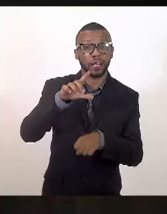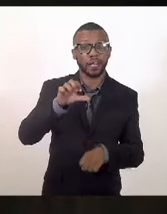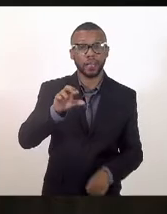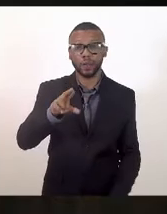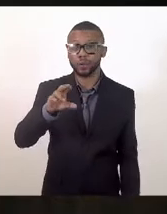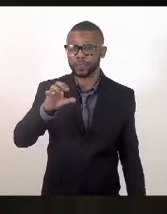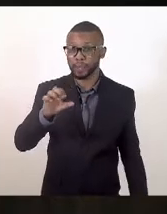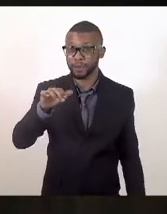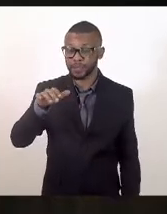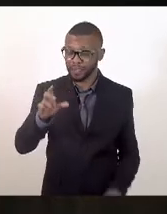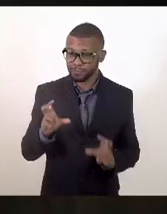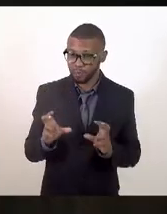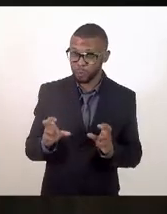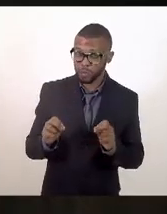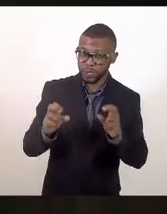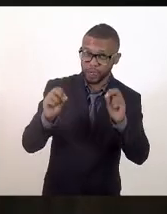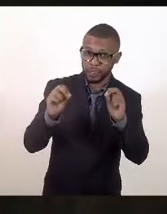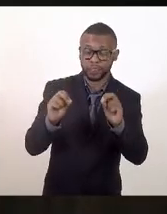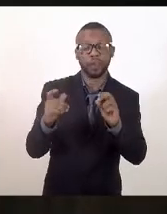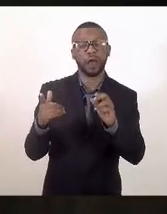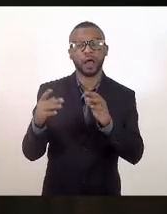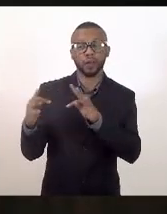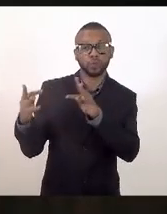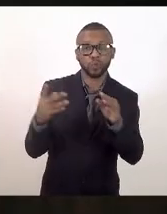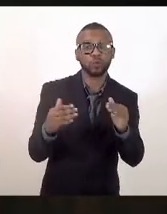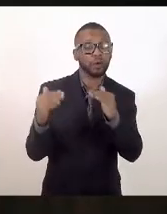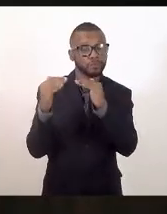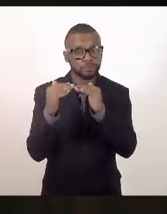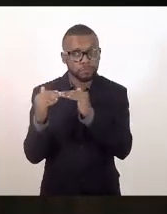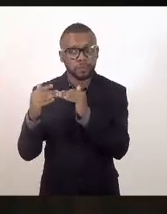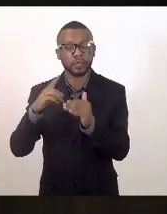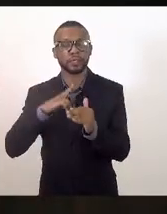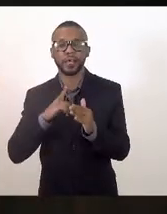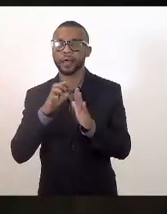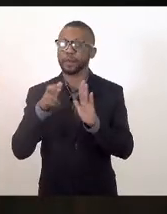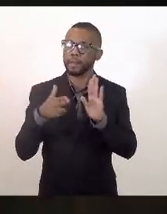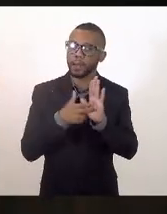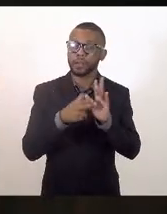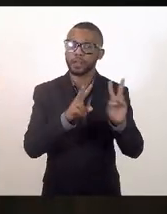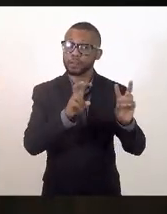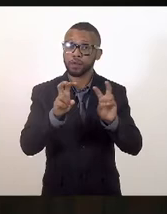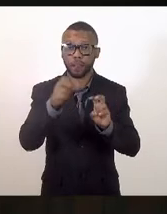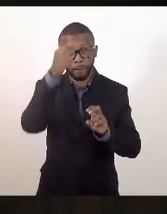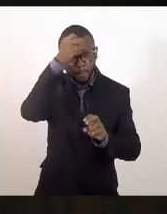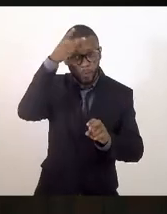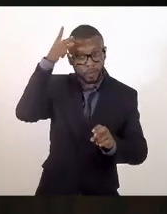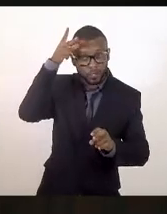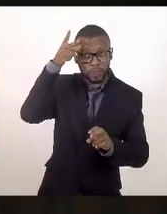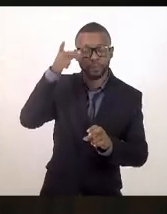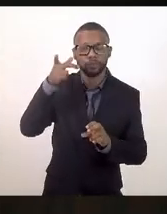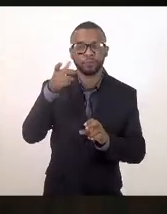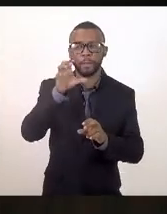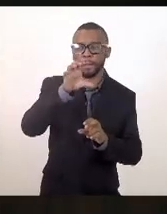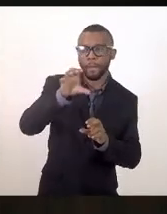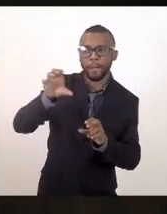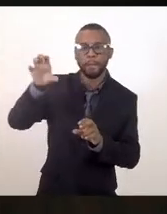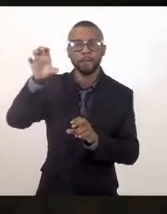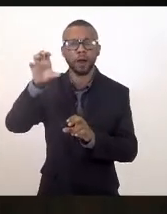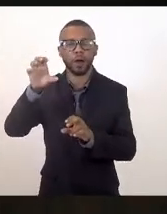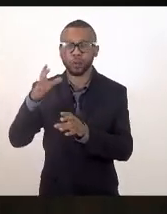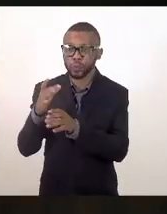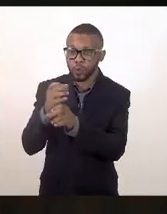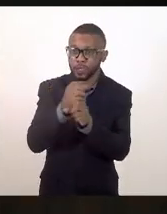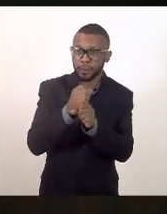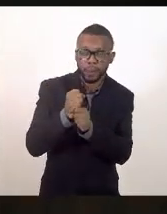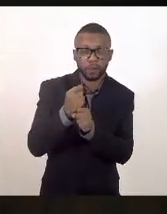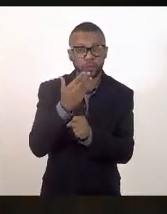pela constitucionalidade. Saúde favorável com emendas. De assuntos municipais e desenvolvimento regional, favorável. E de orçamento,